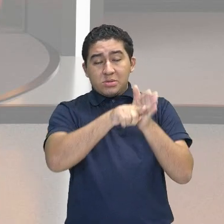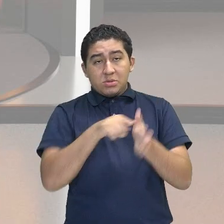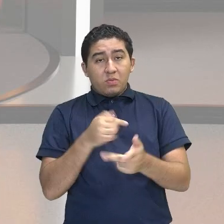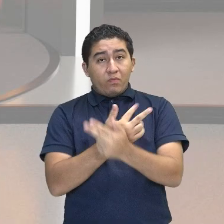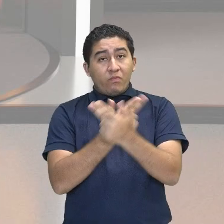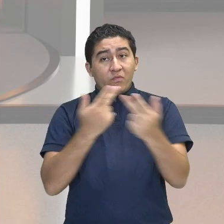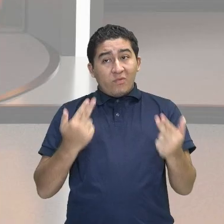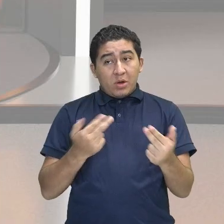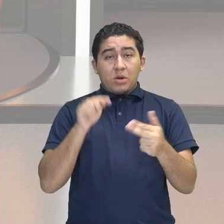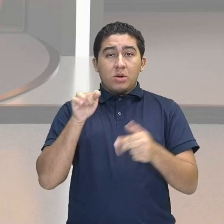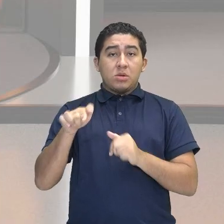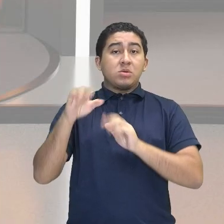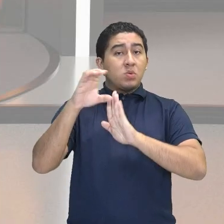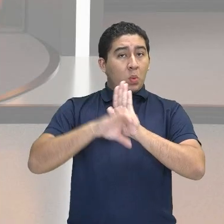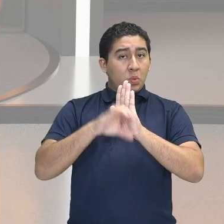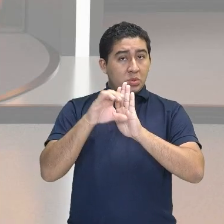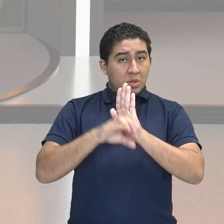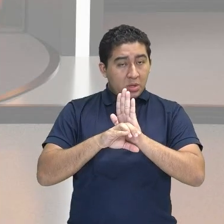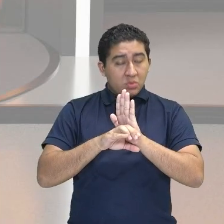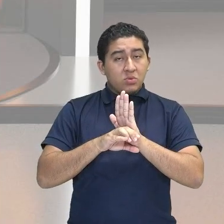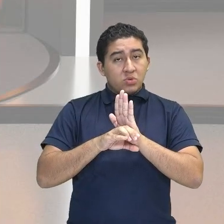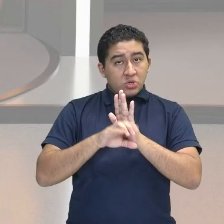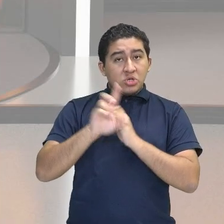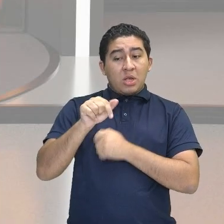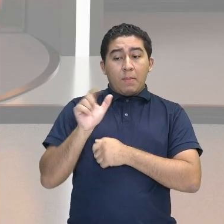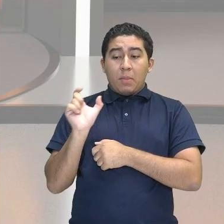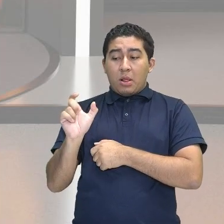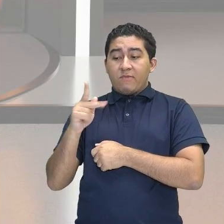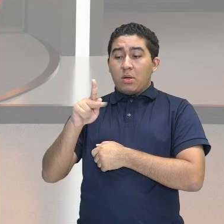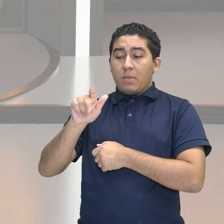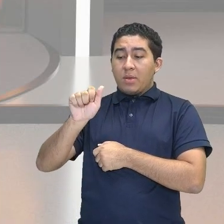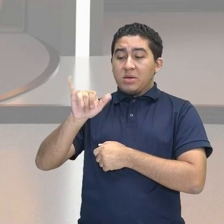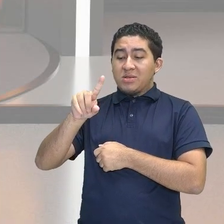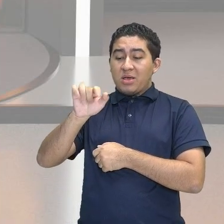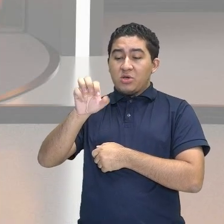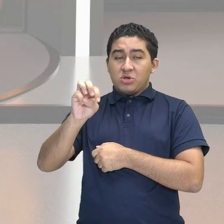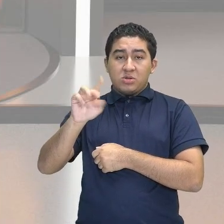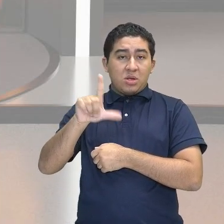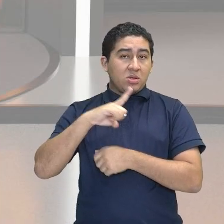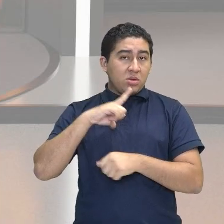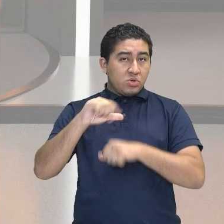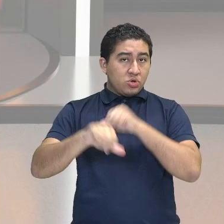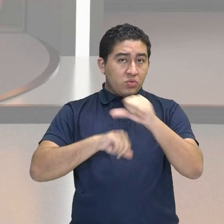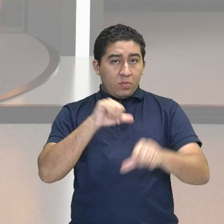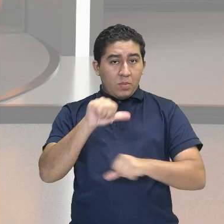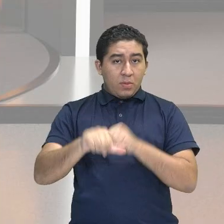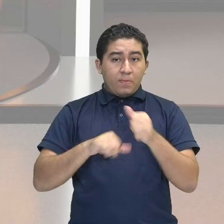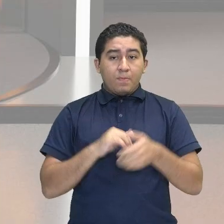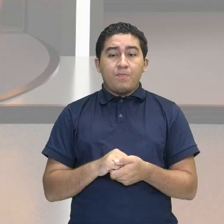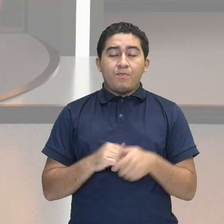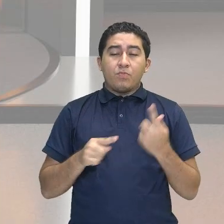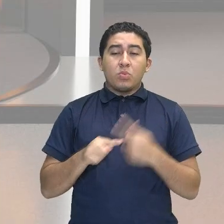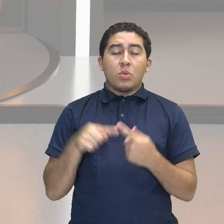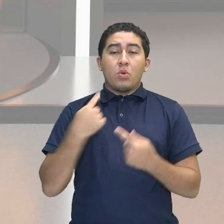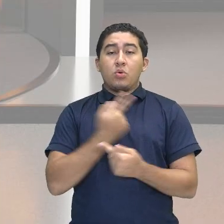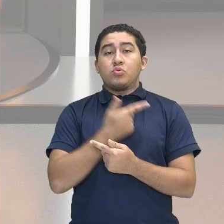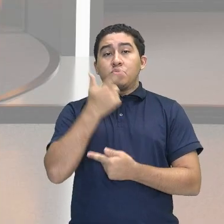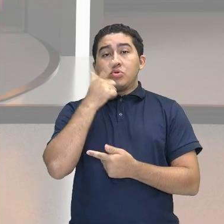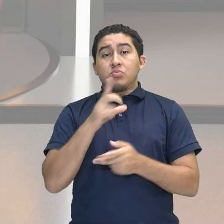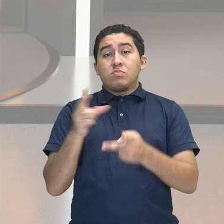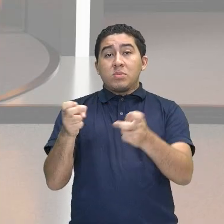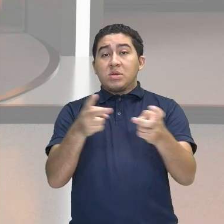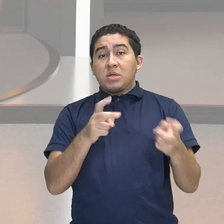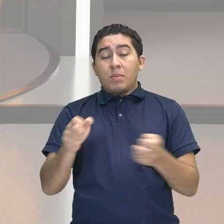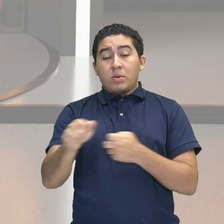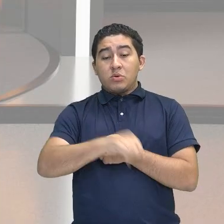esse conceito de paisagem, ele foi modificado porque nós conseguimos perceber a paisagem